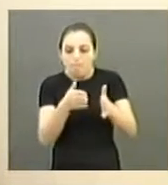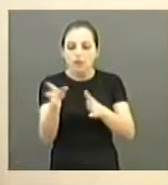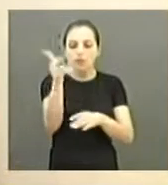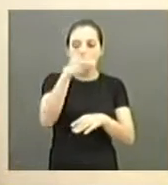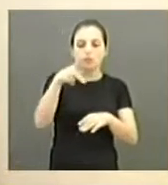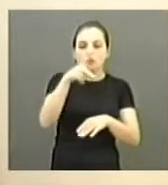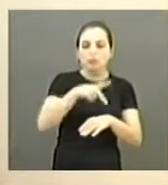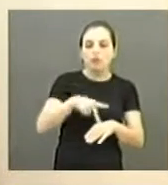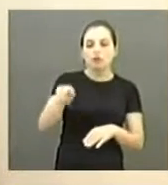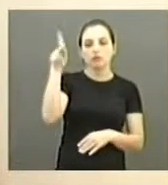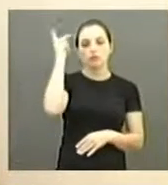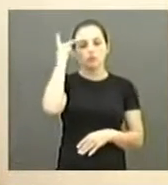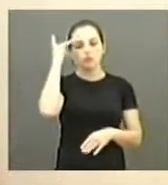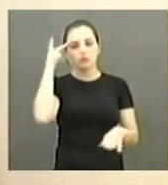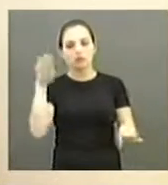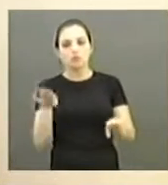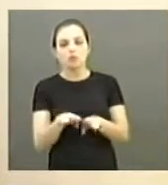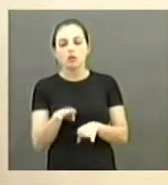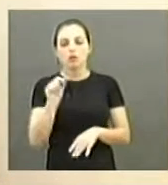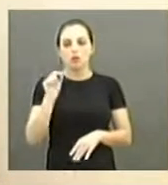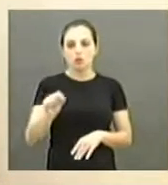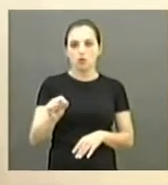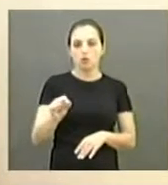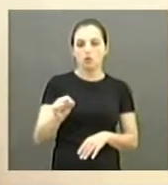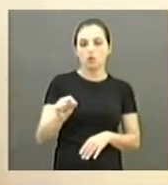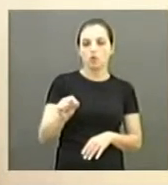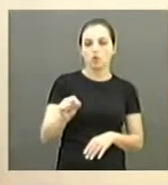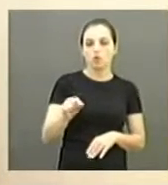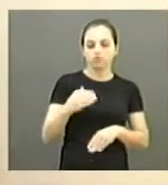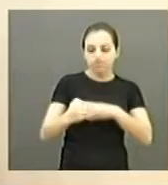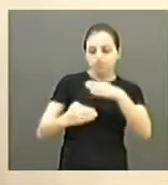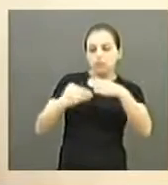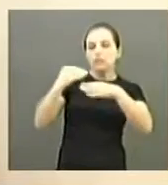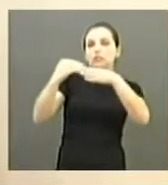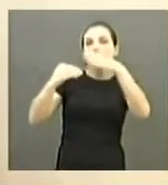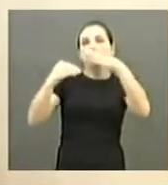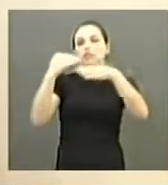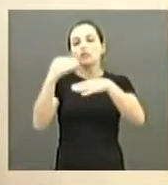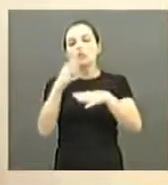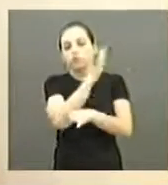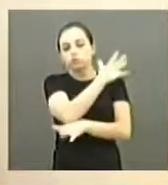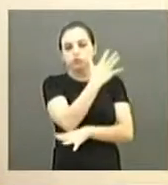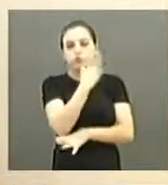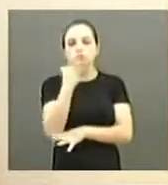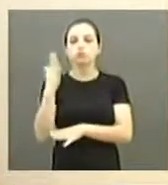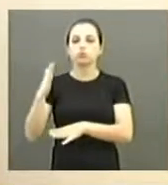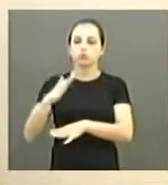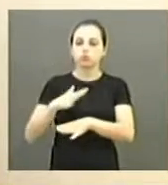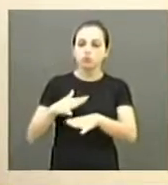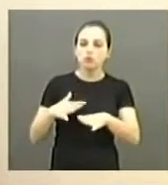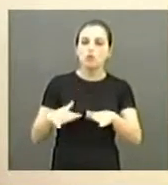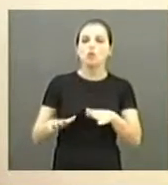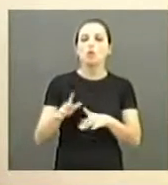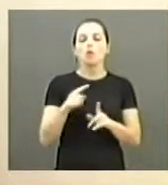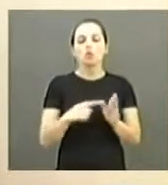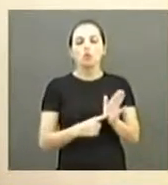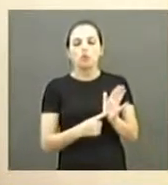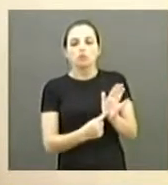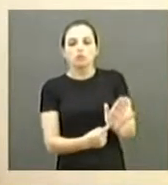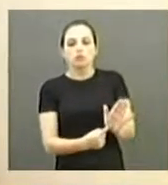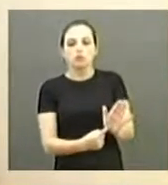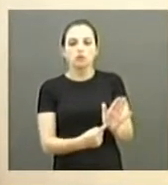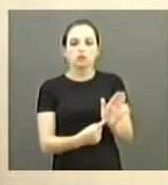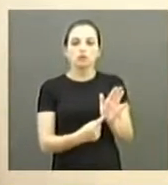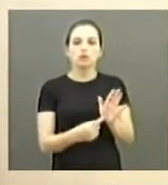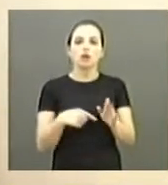nosso Estado, onde a questão do desenvolvimento sustentável tem sido colocada como uma